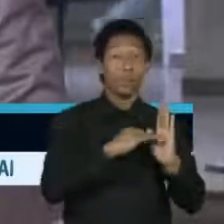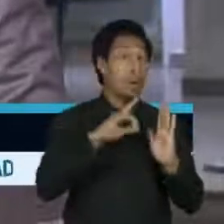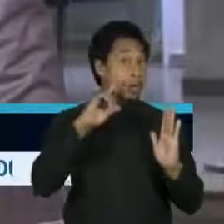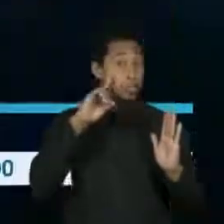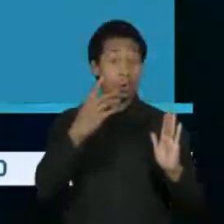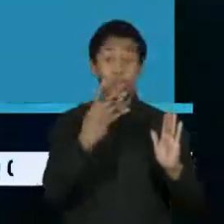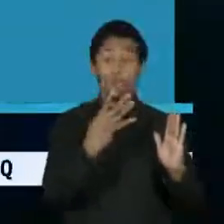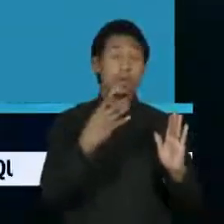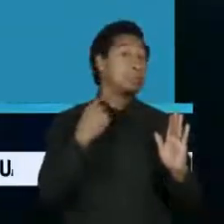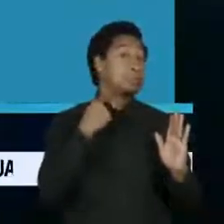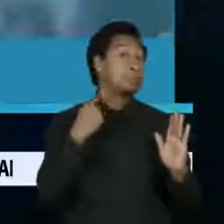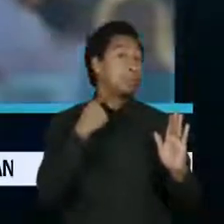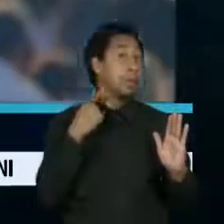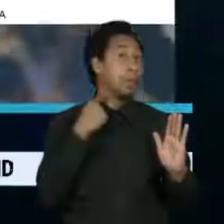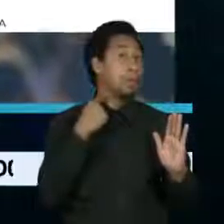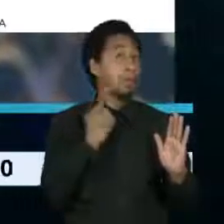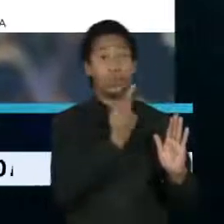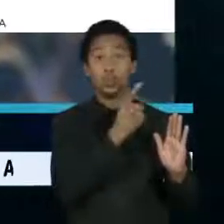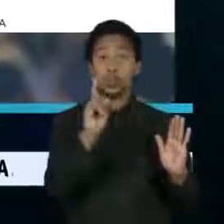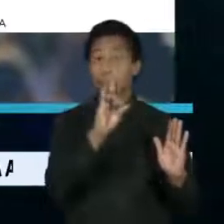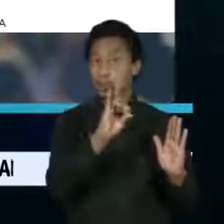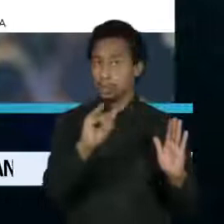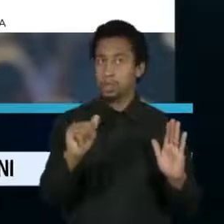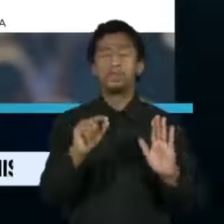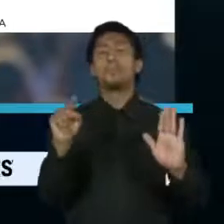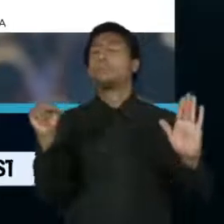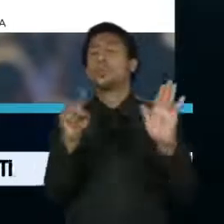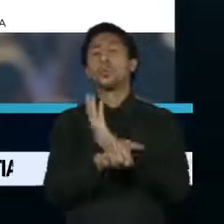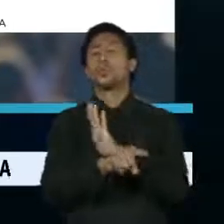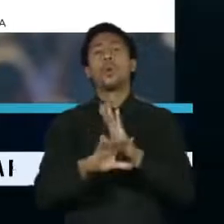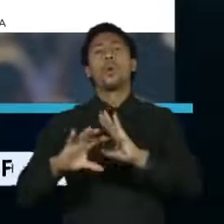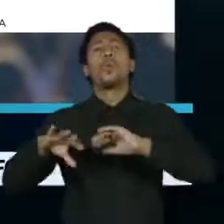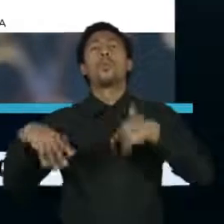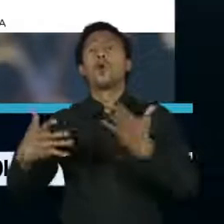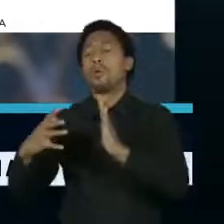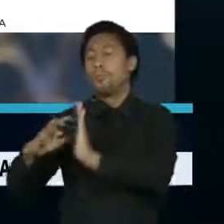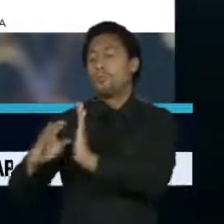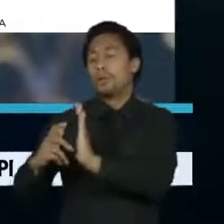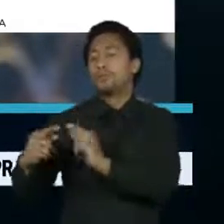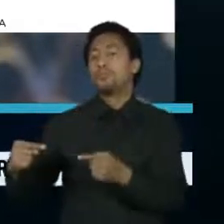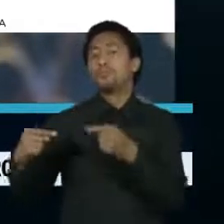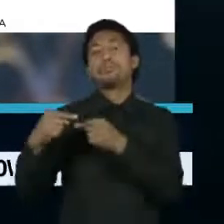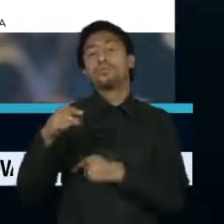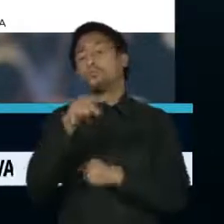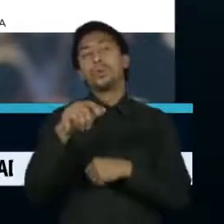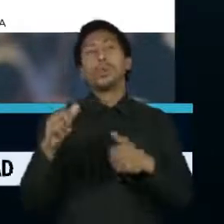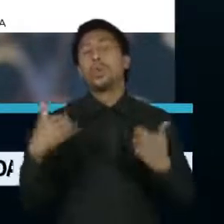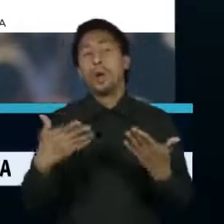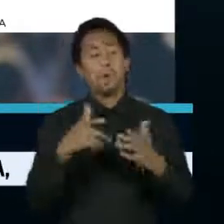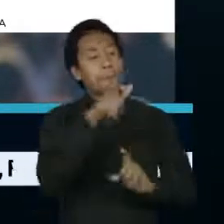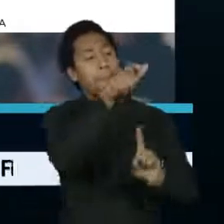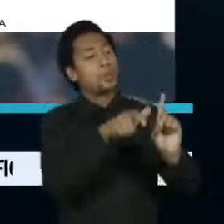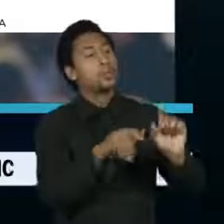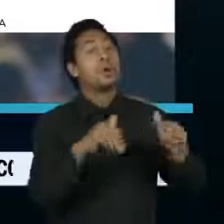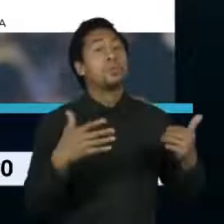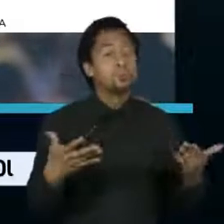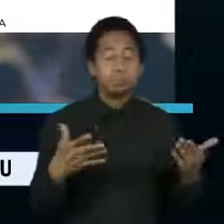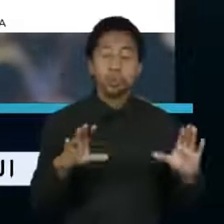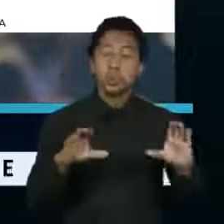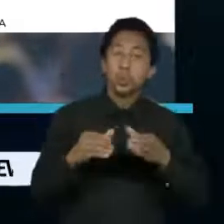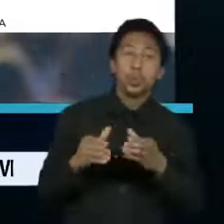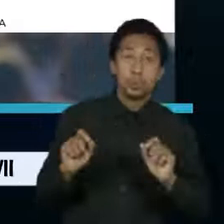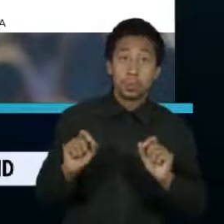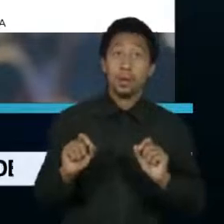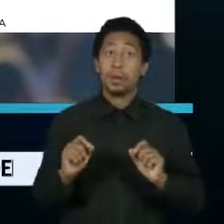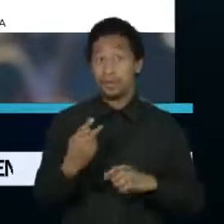dia quatro de maio quando perguntado sobre a ideologia com a qual se identificam 27 por cento se consideraram de esquerda